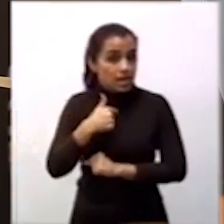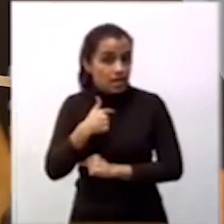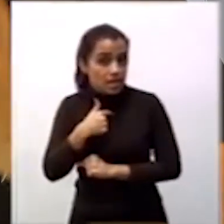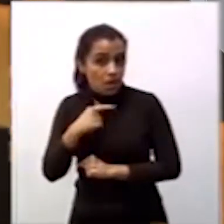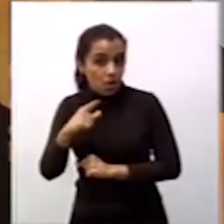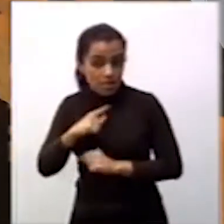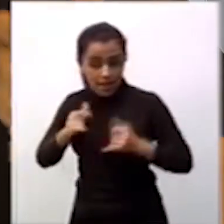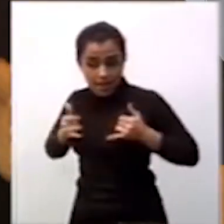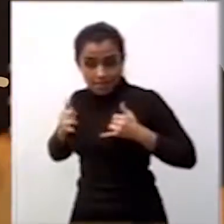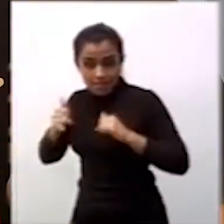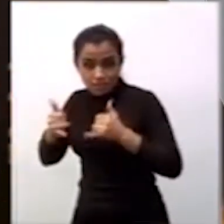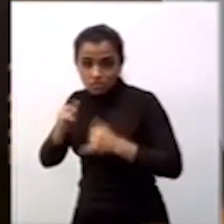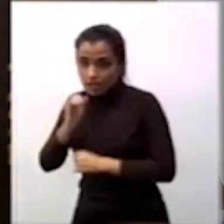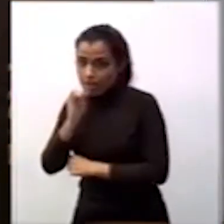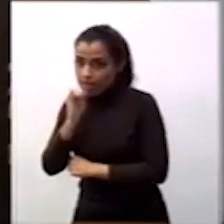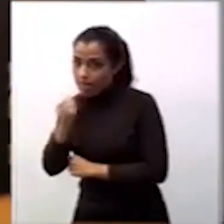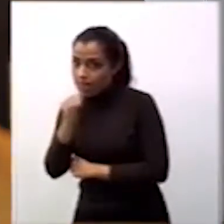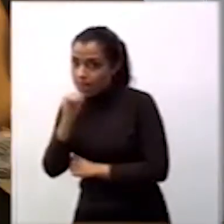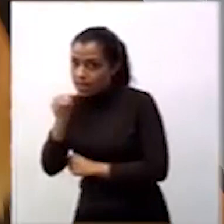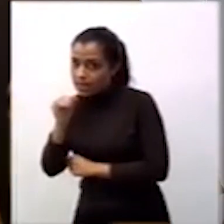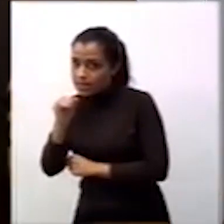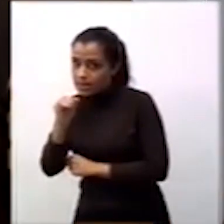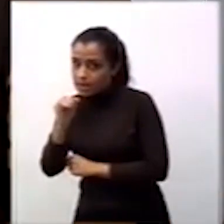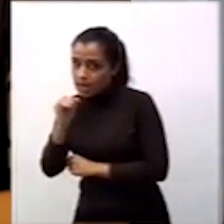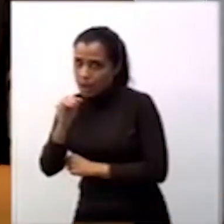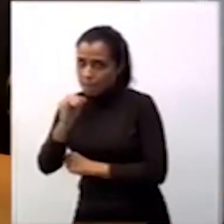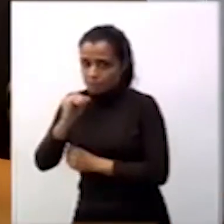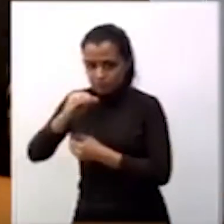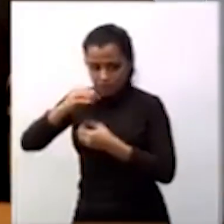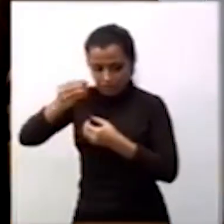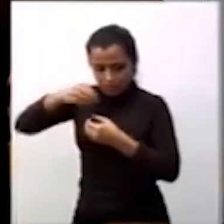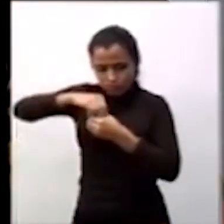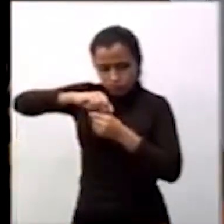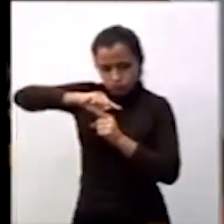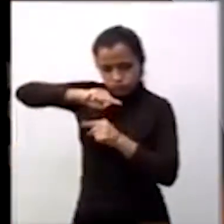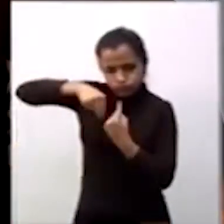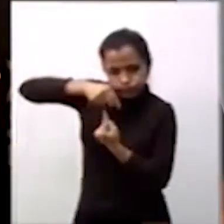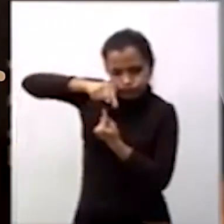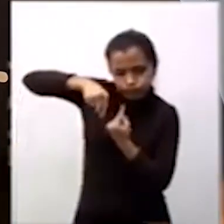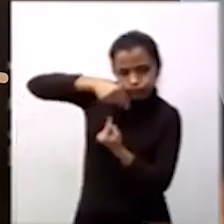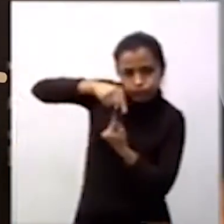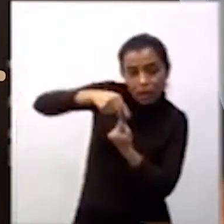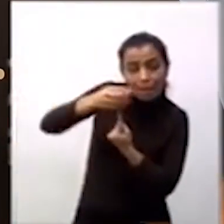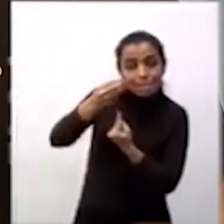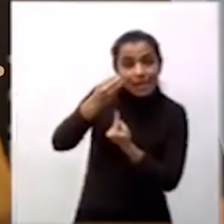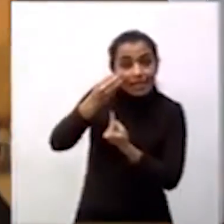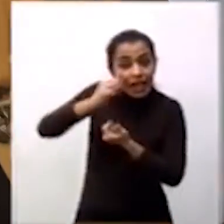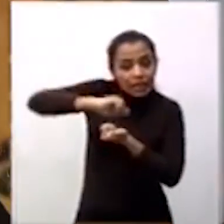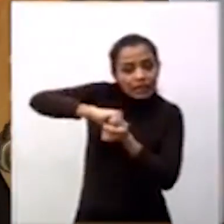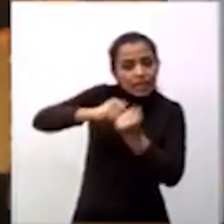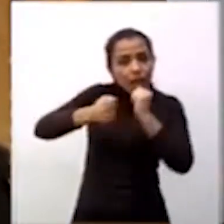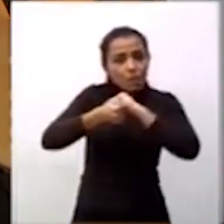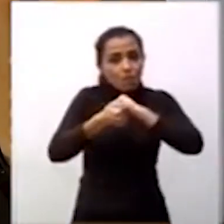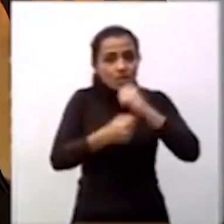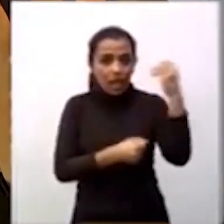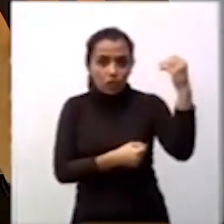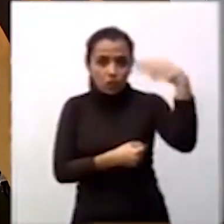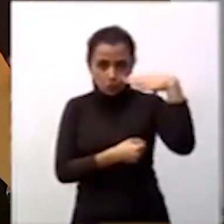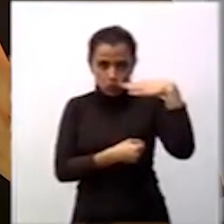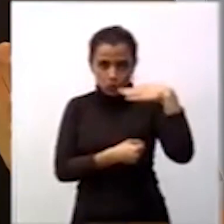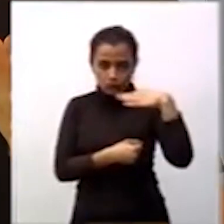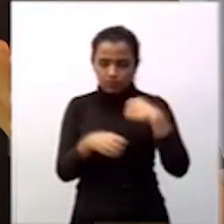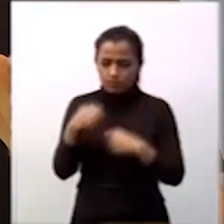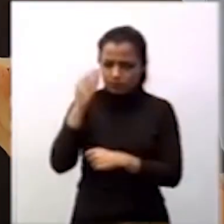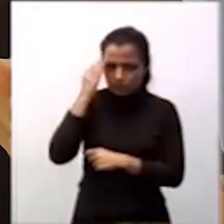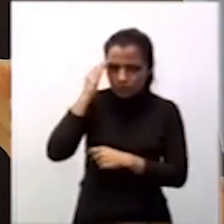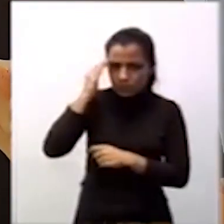elétrica, a energia do movimento dos elétrons livres na corrente elétrica para transformar isso em luz. Mas na transformação de energia